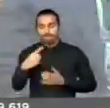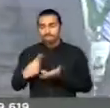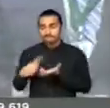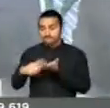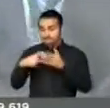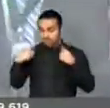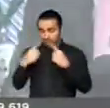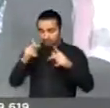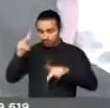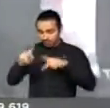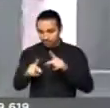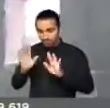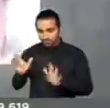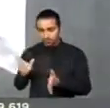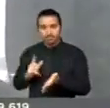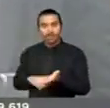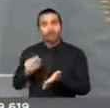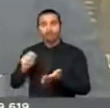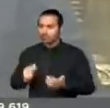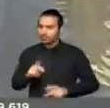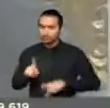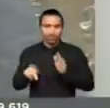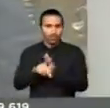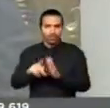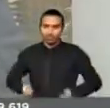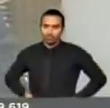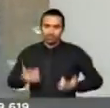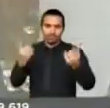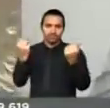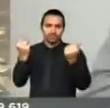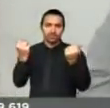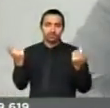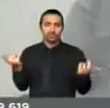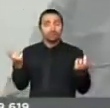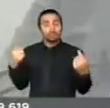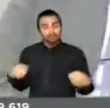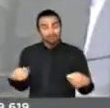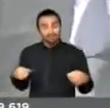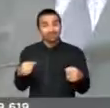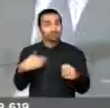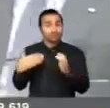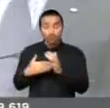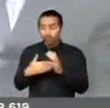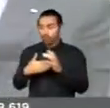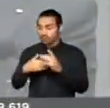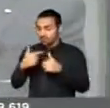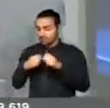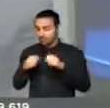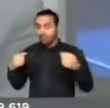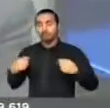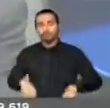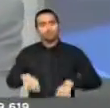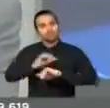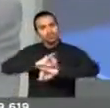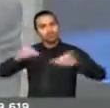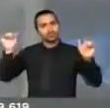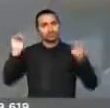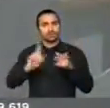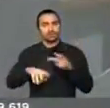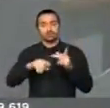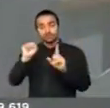do povo brasileiro, que deve ser minuciosamente publicada, com audiências, com acompanhamento da